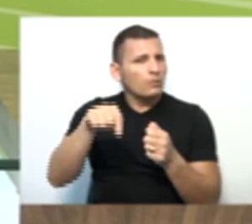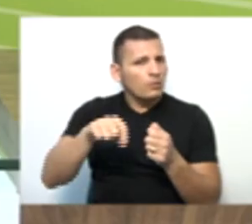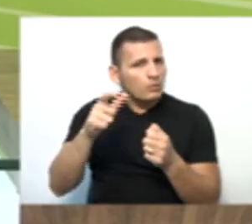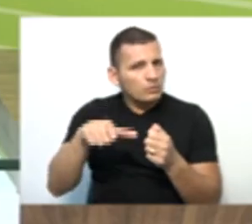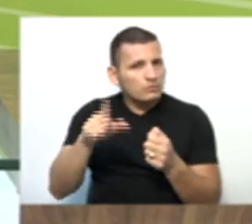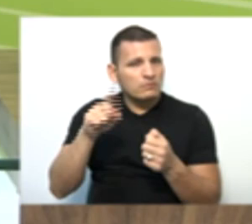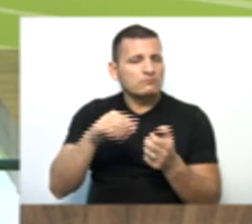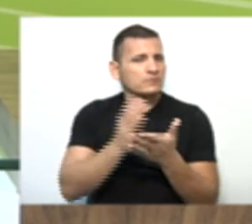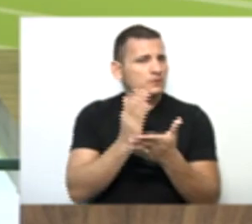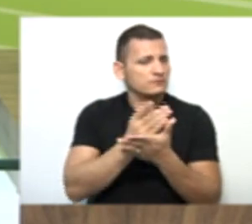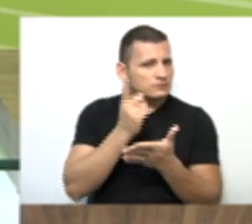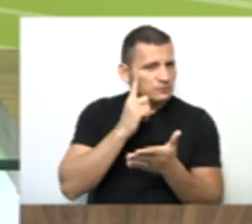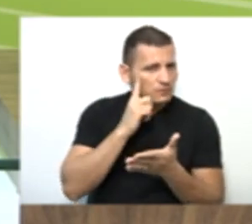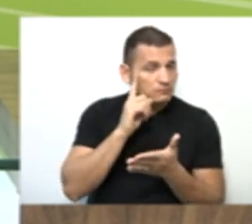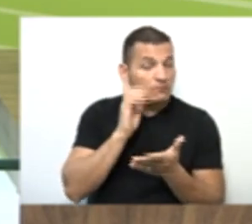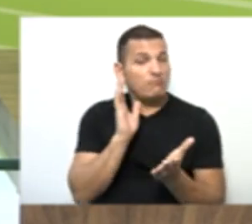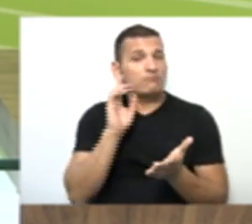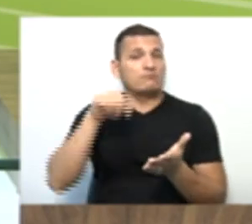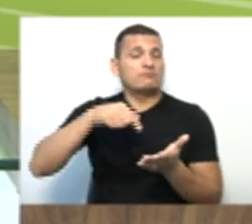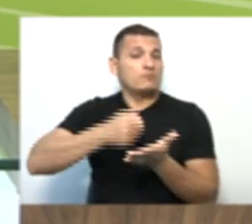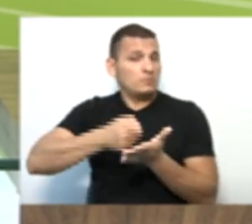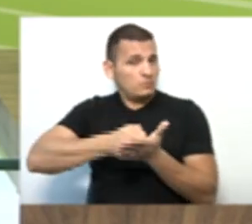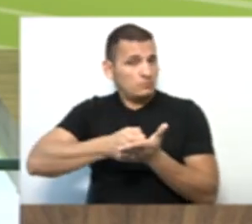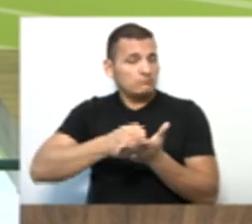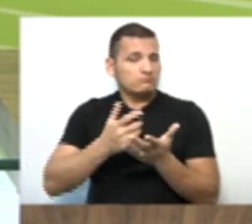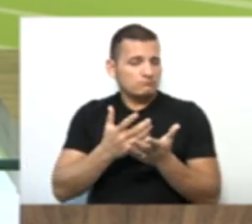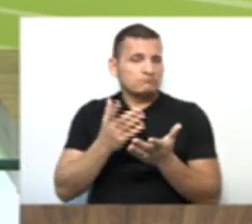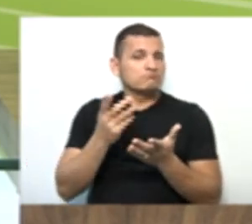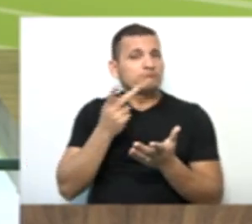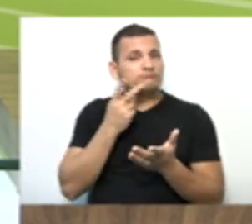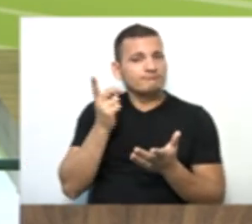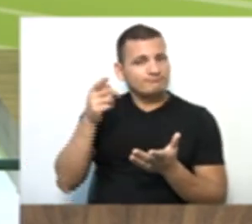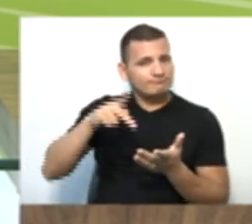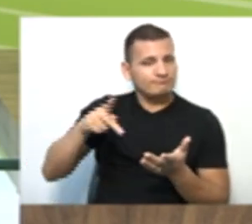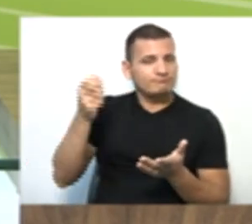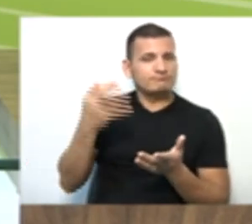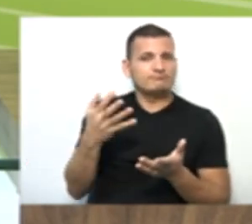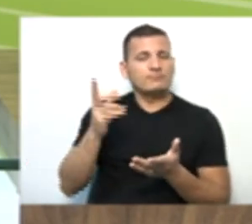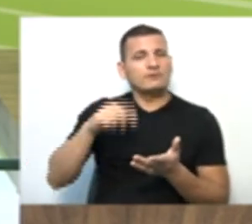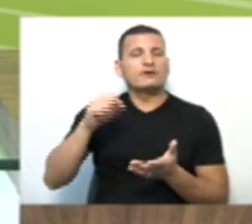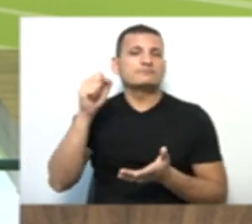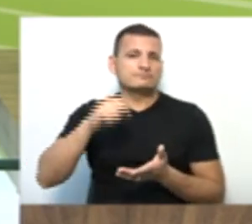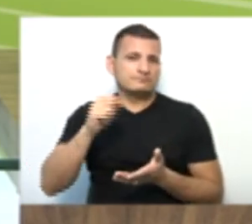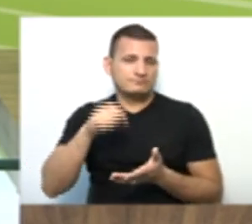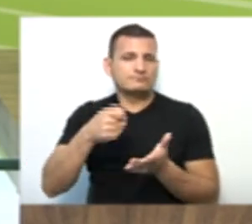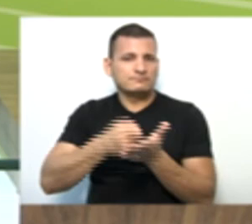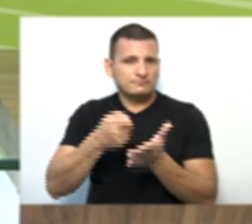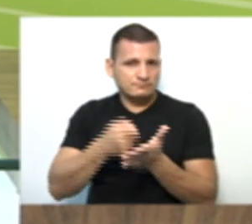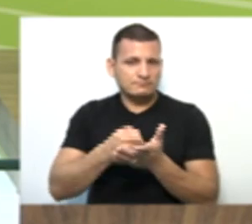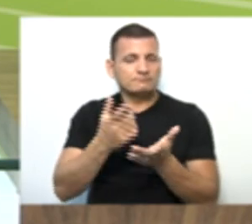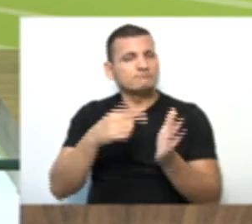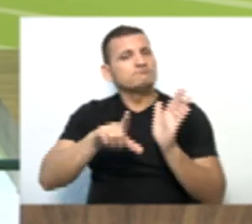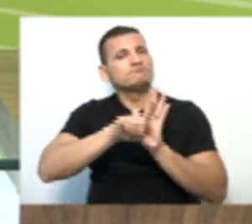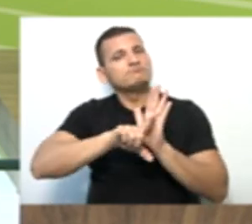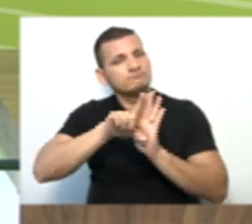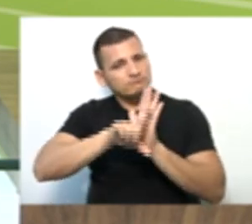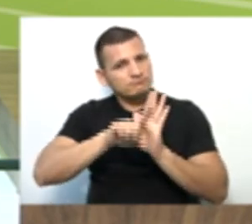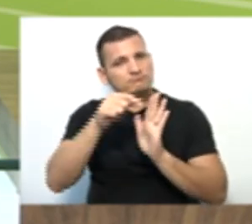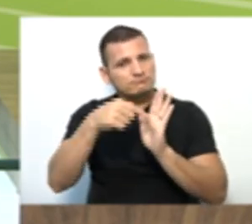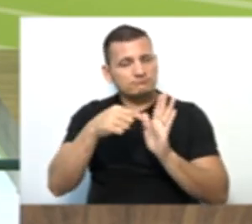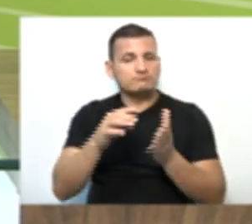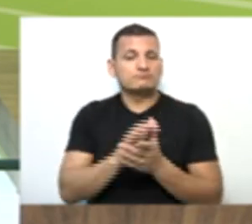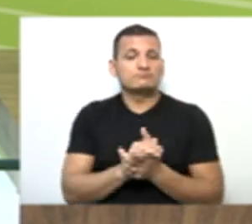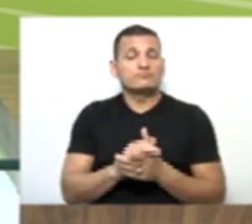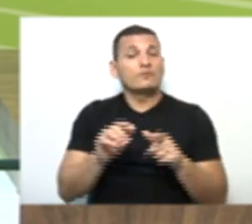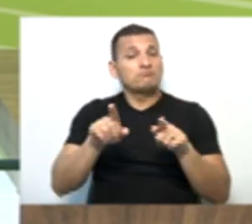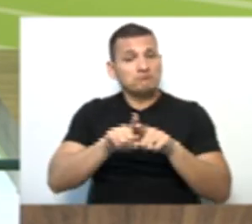obrigatório? Como a senhora acabou de falar, sim, né, professora? Sim. Se torna obrigatório, né, por legislação e sujeito,